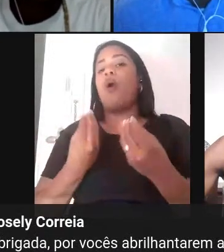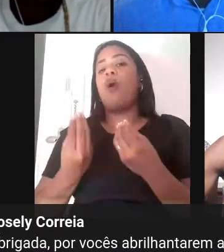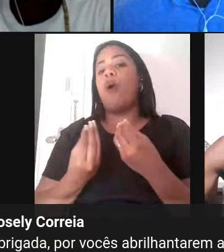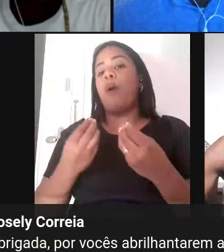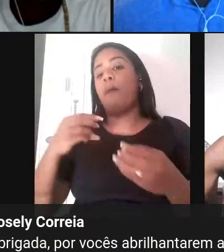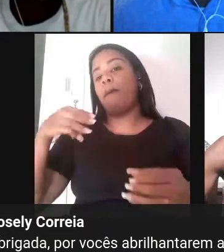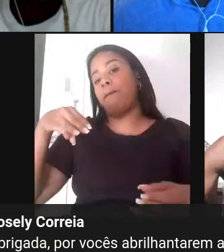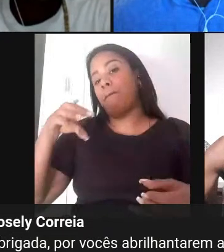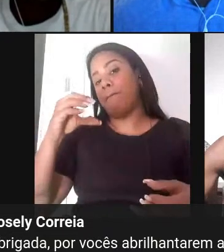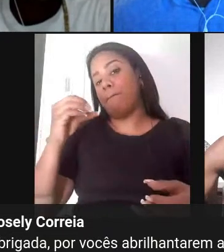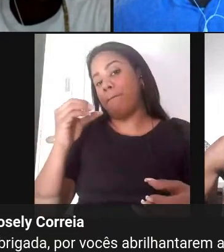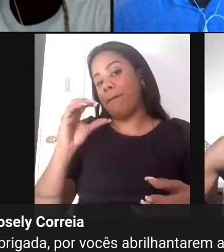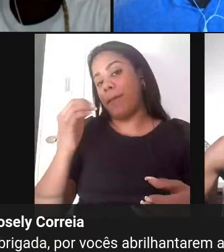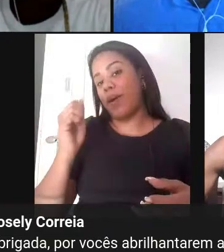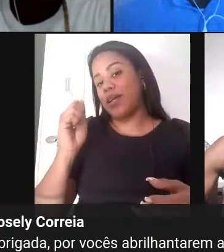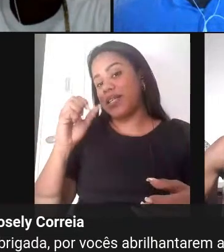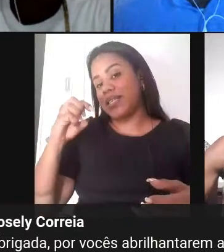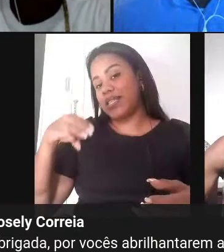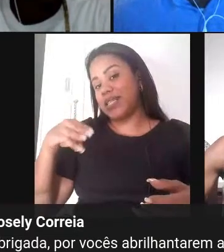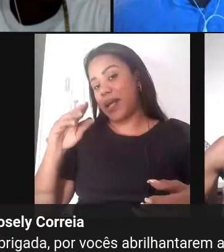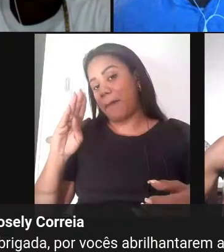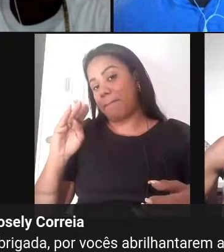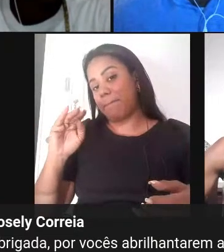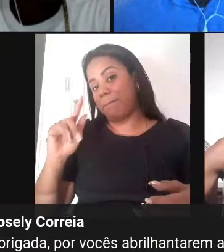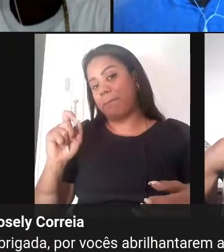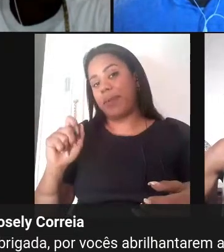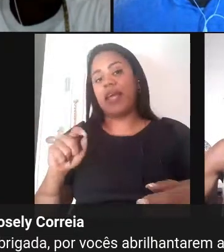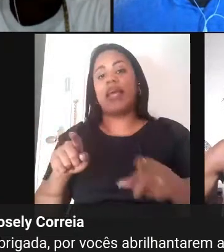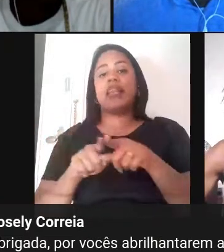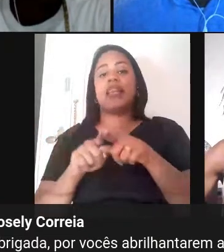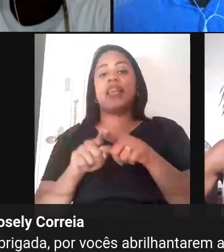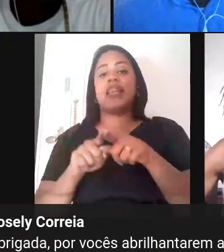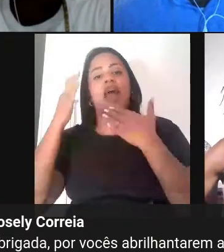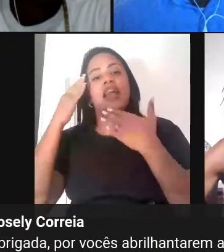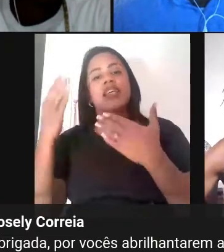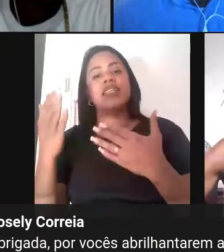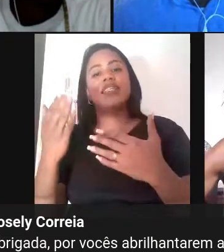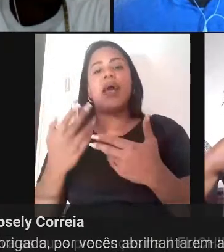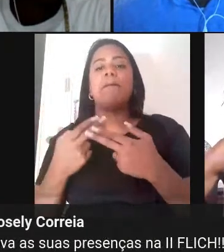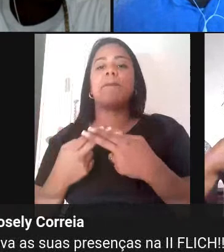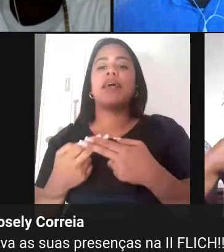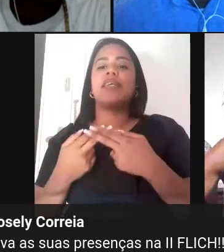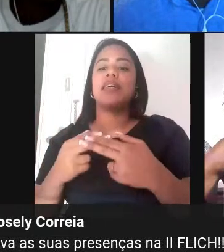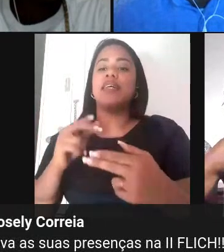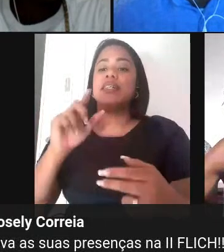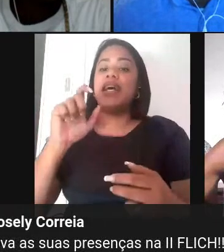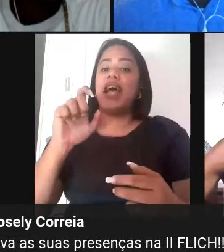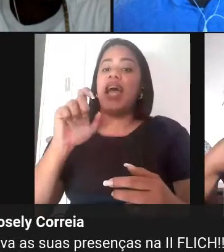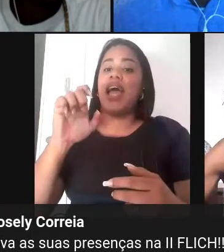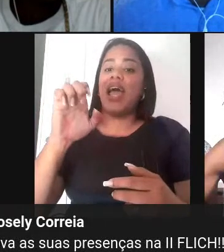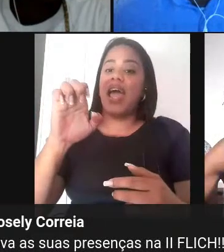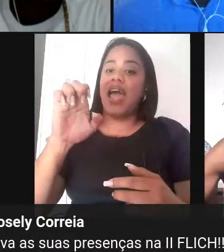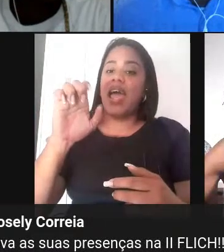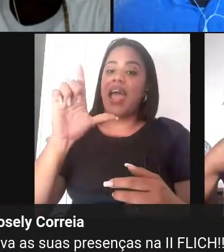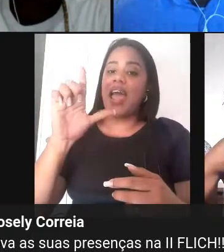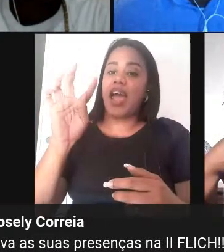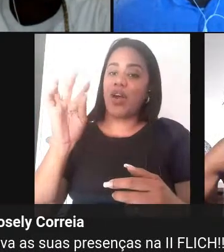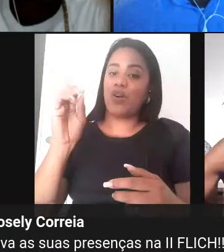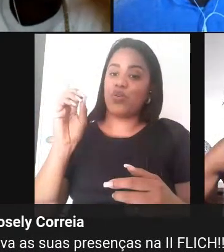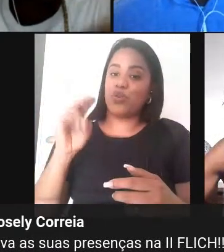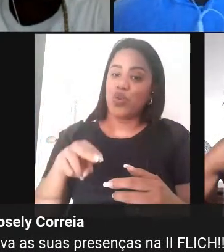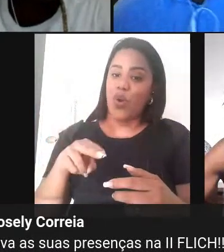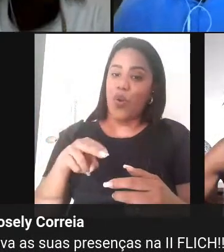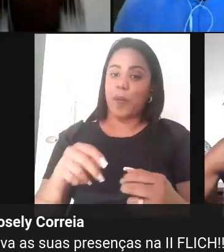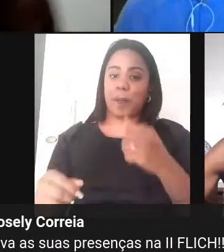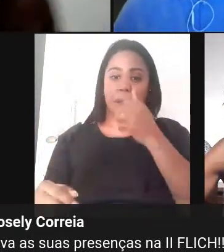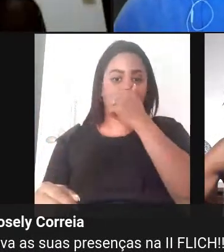José Welton pela paciência, pelo convite, por aceitar que nós todos estivéssemos aqui, a segunda festa da literatura